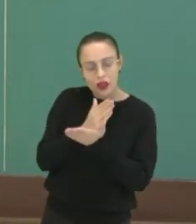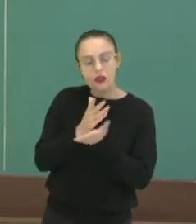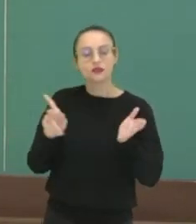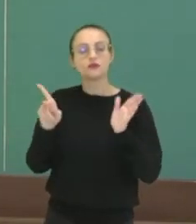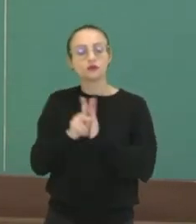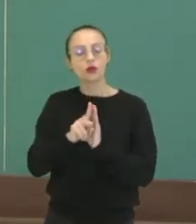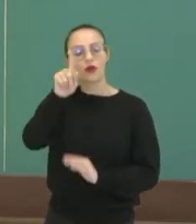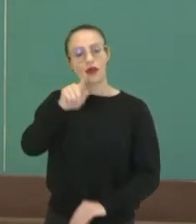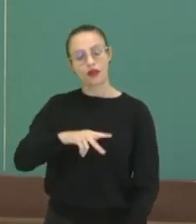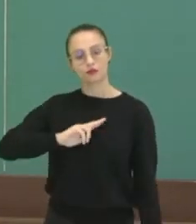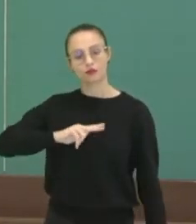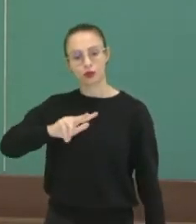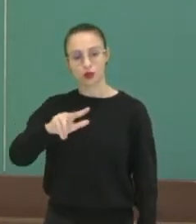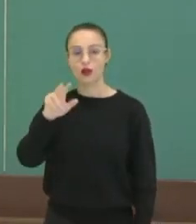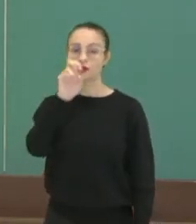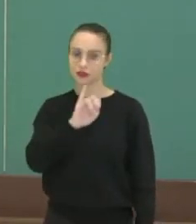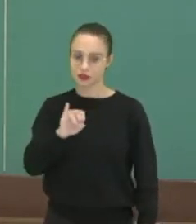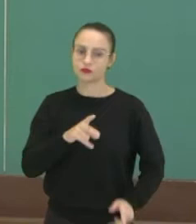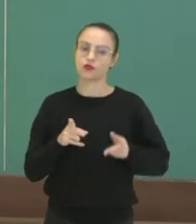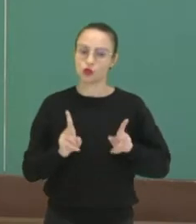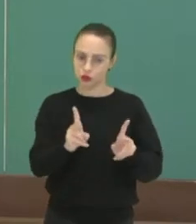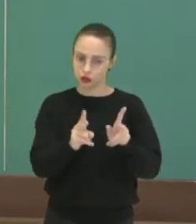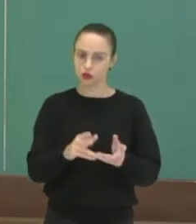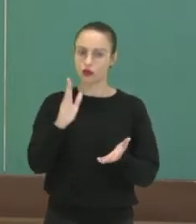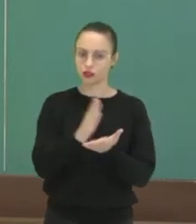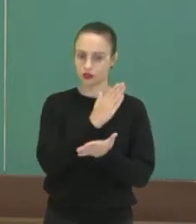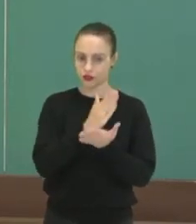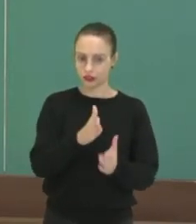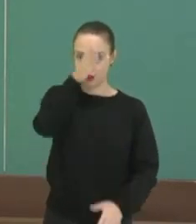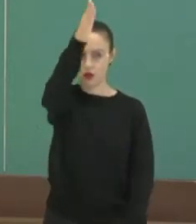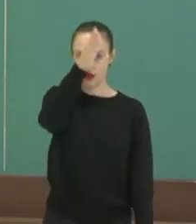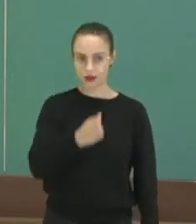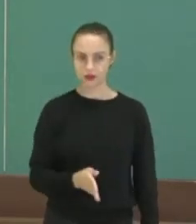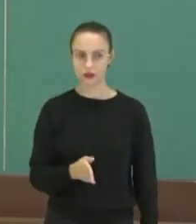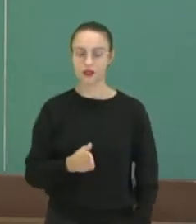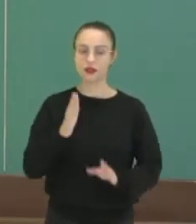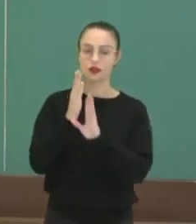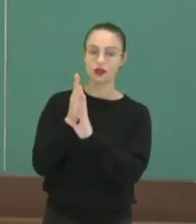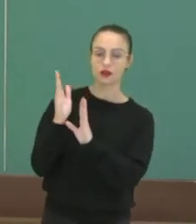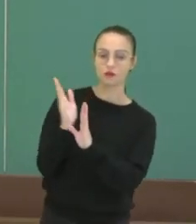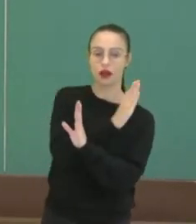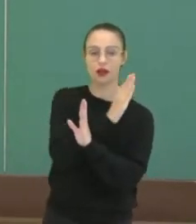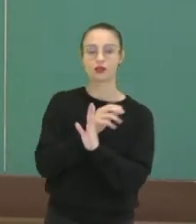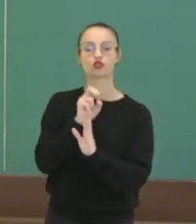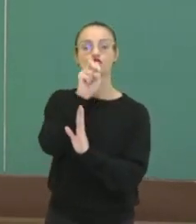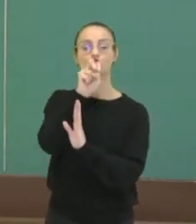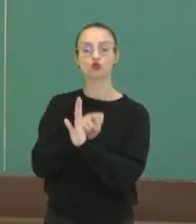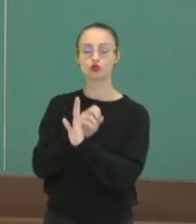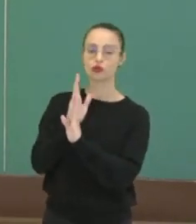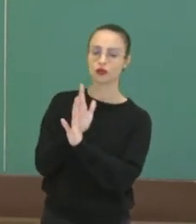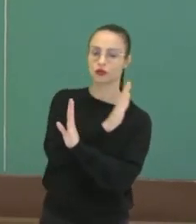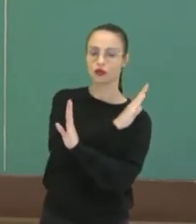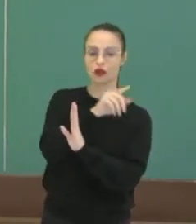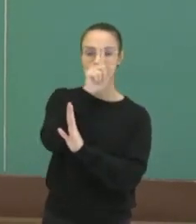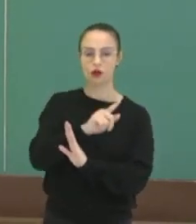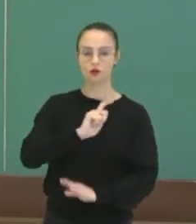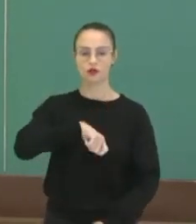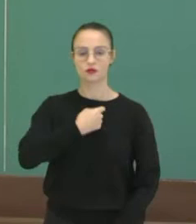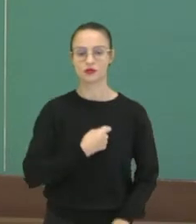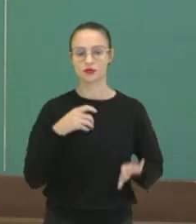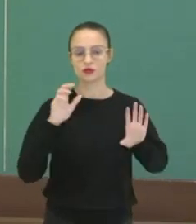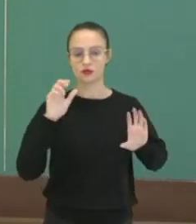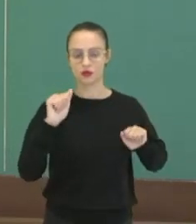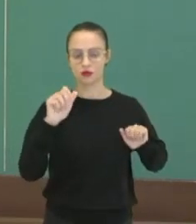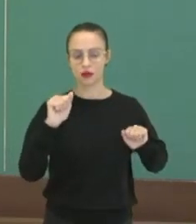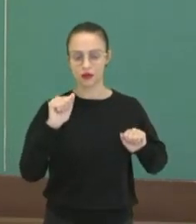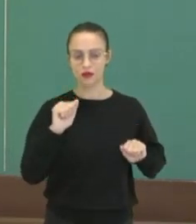a Portugal se tivesse permanecido essa divisão, né? E o restante aqui da região sul pertenceria à Espanha.